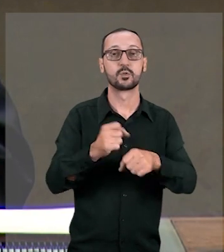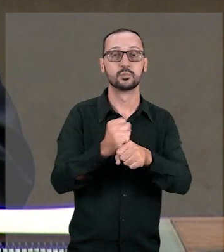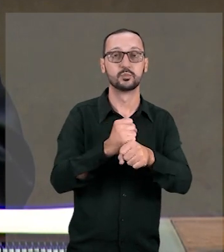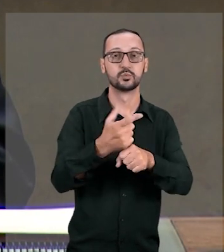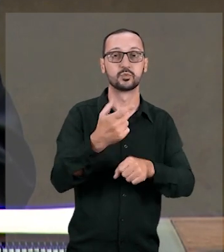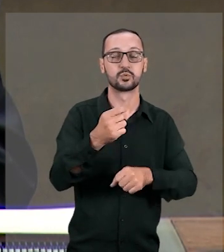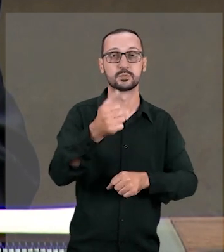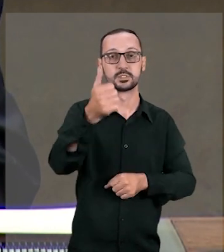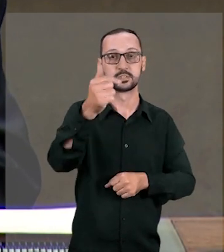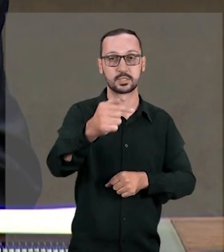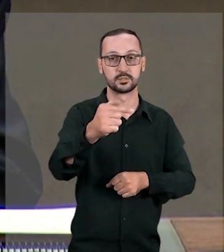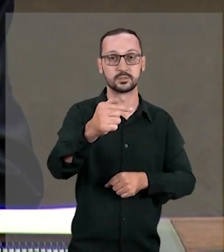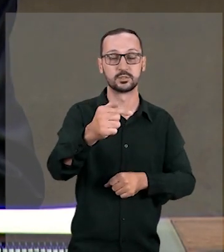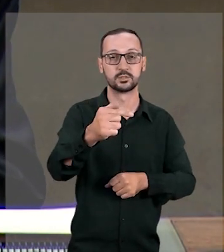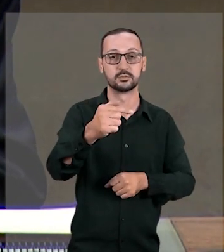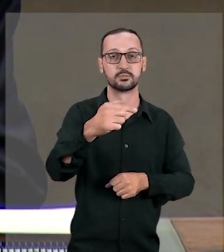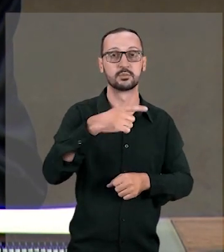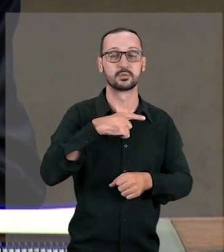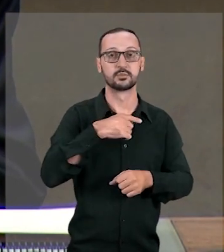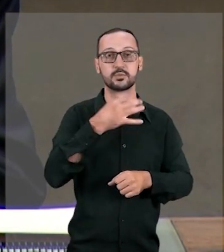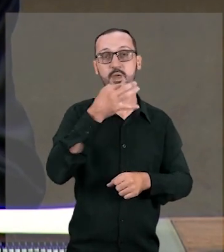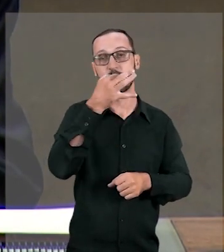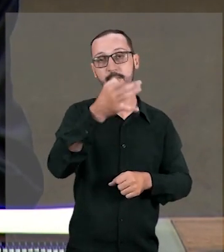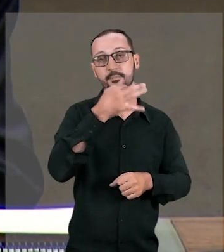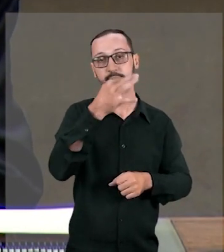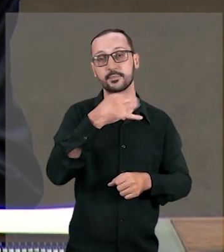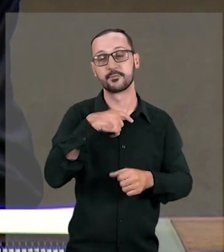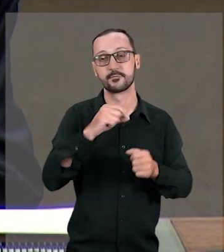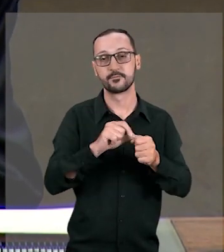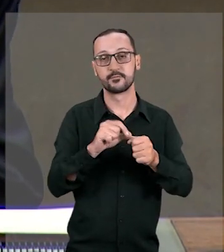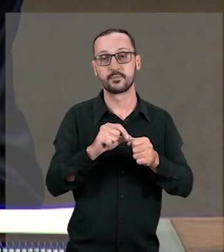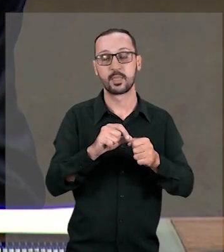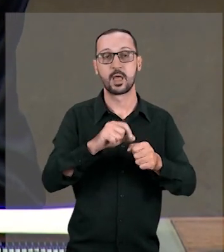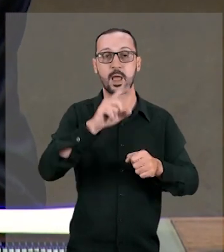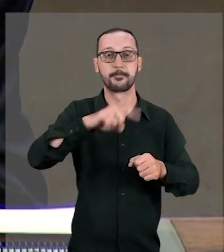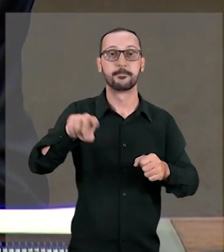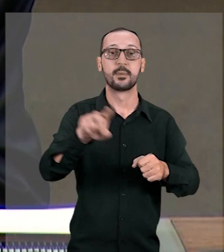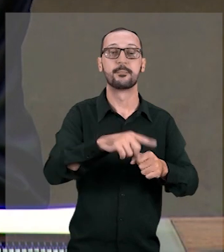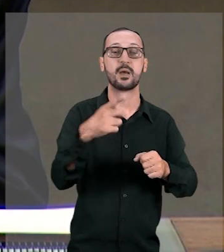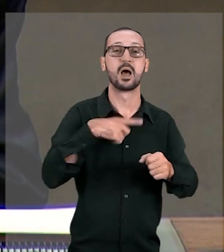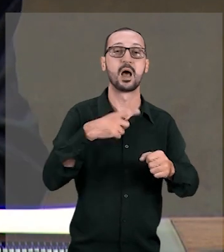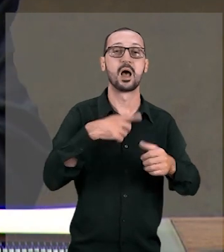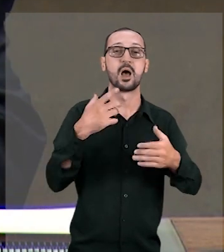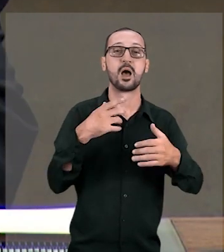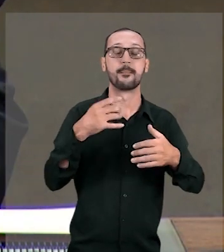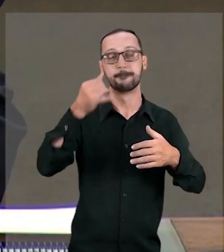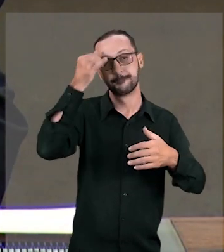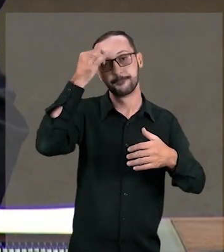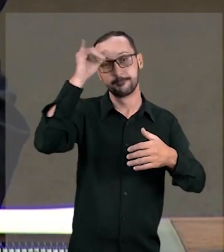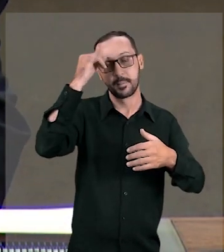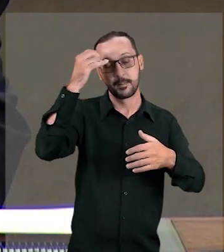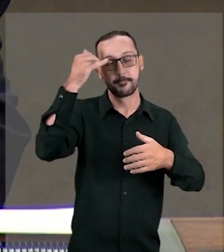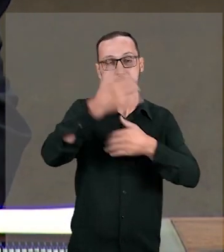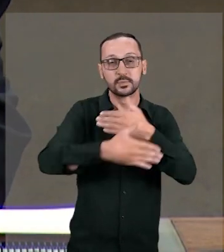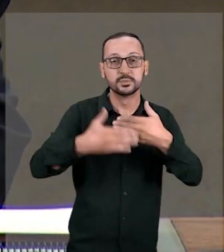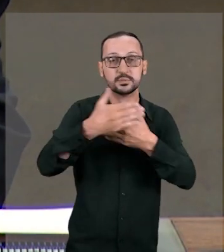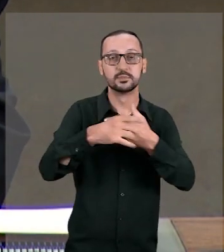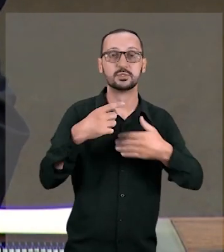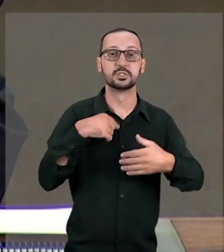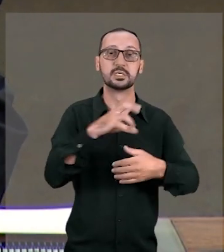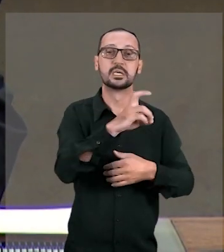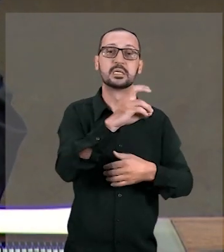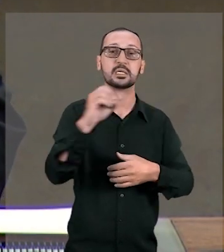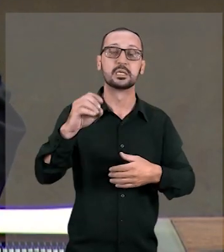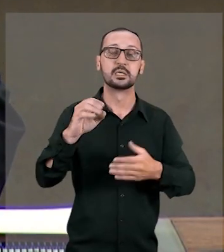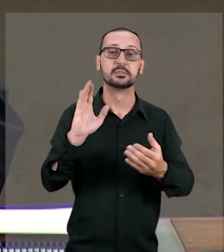de 2017, que foi quando eu propus a interpretação restritiva do foro privilegiado, havia mais de 500 processos criminais